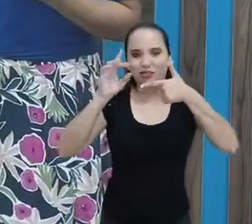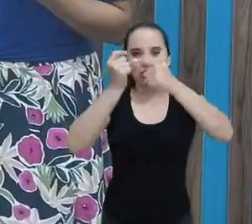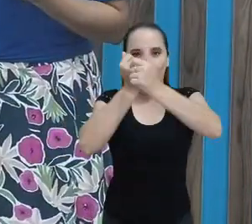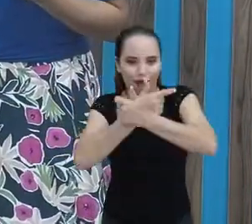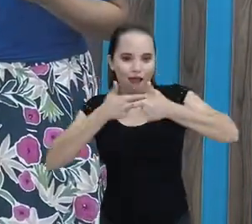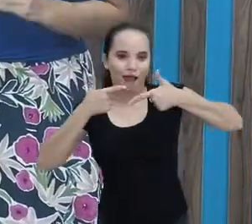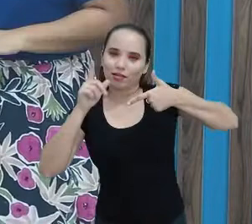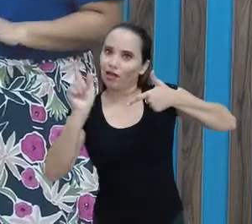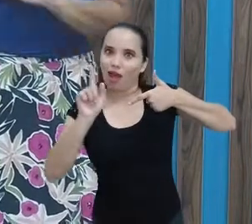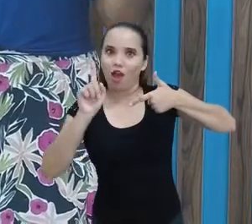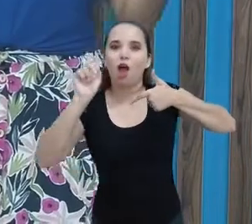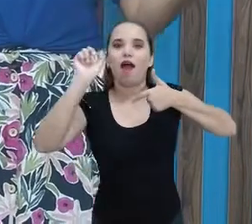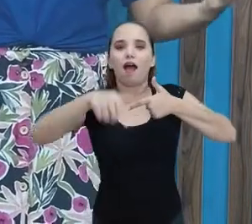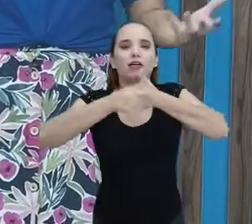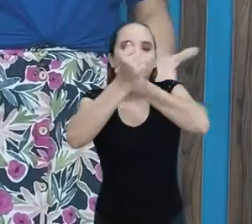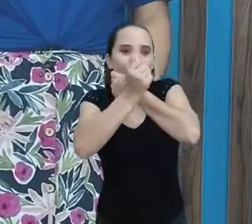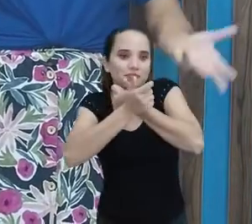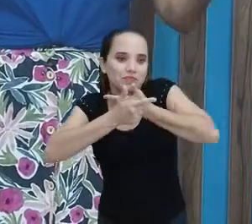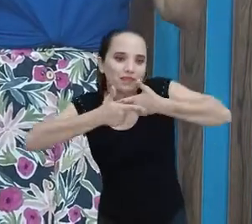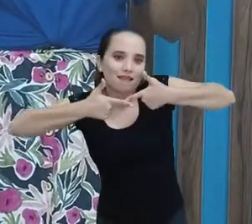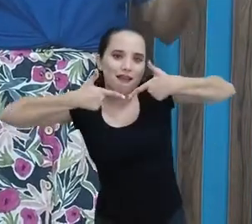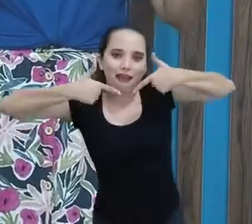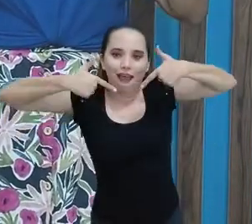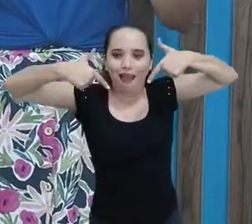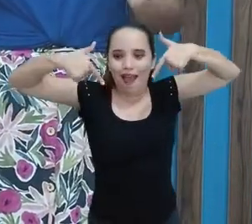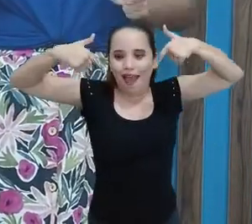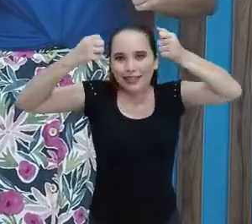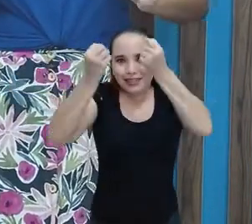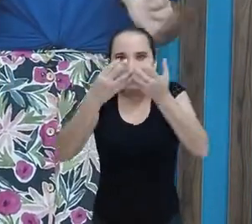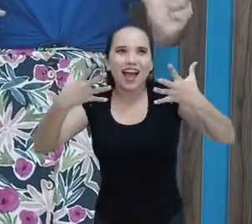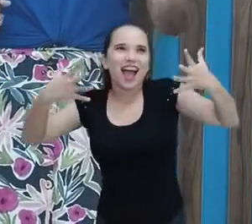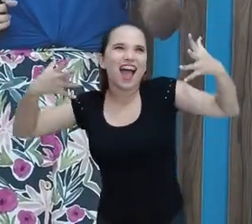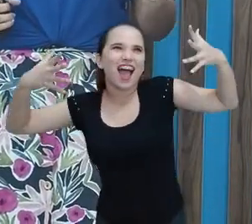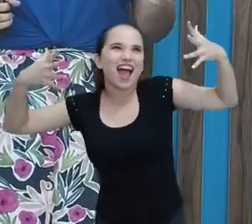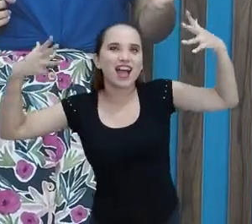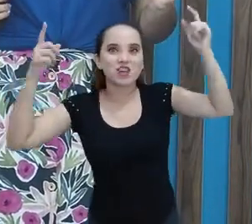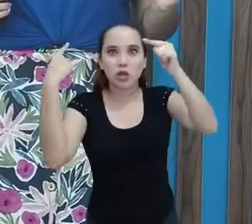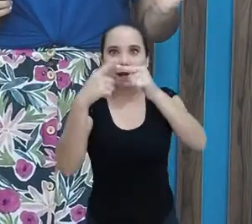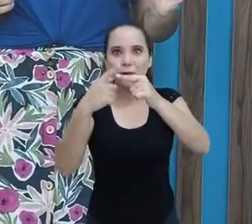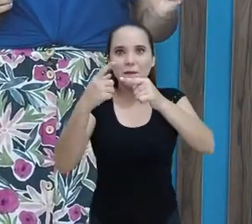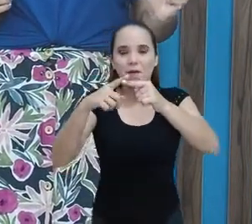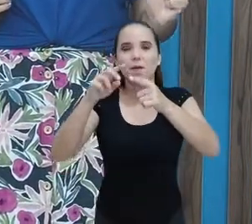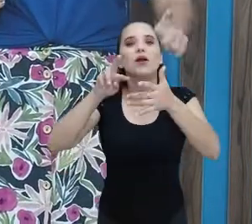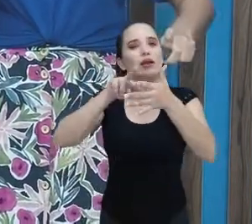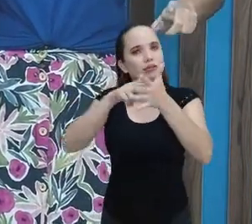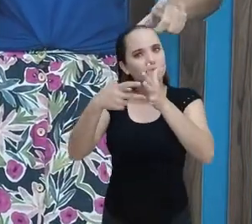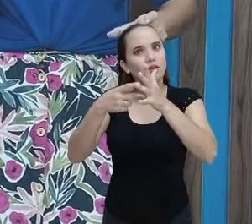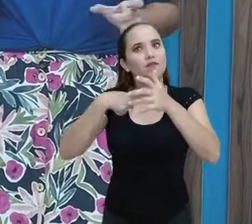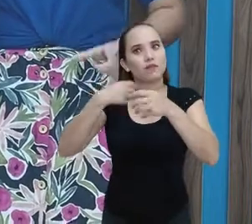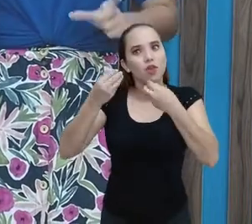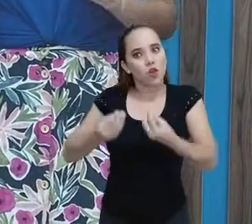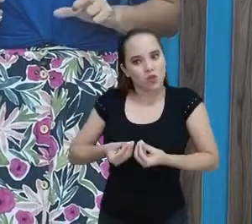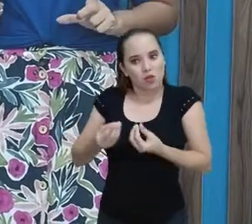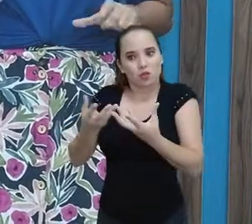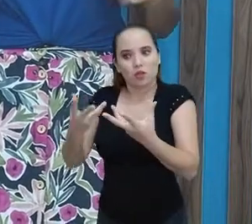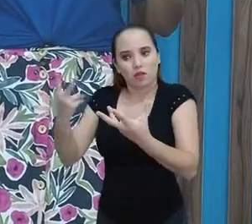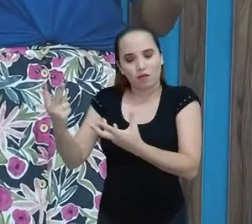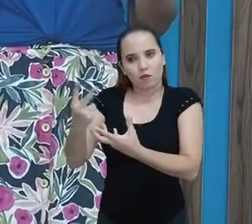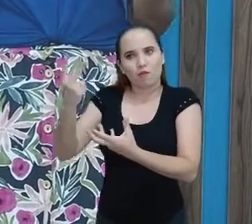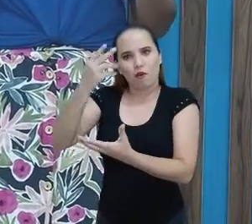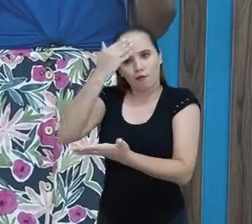tão radiante que ilumina o ambiente. Então aqui eu tenho um julgamento de valor, eu tenho um juízo de